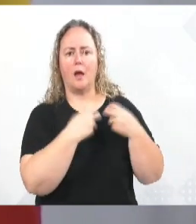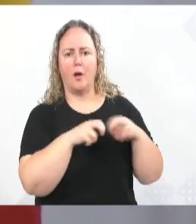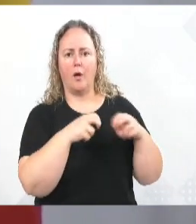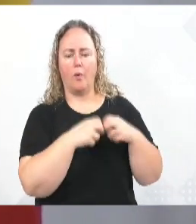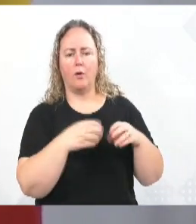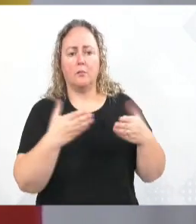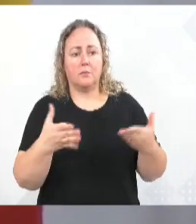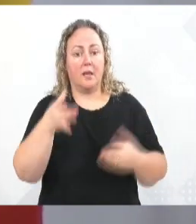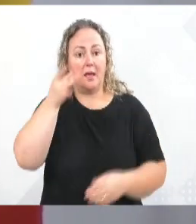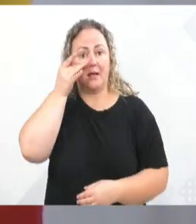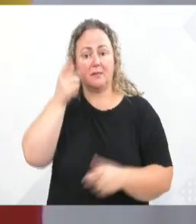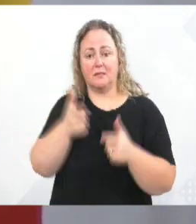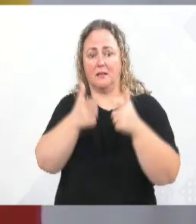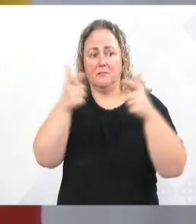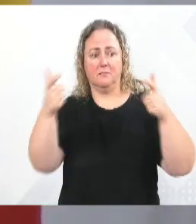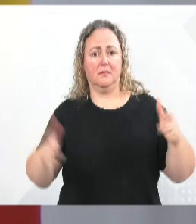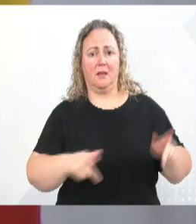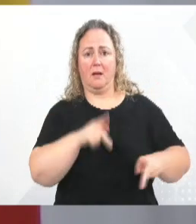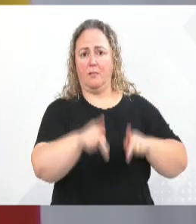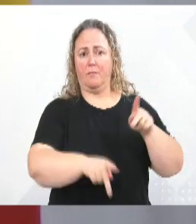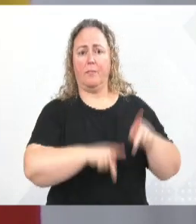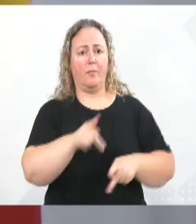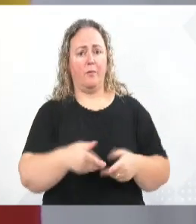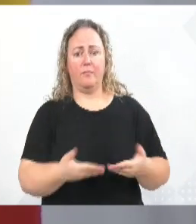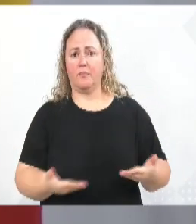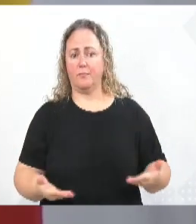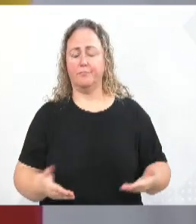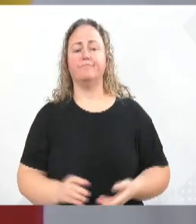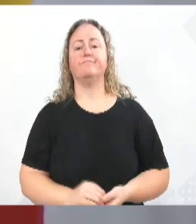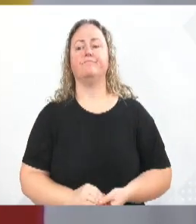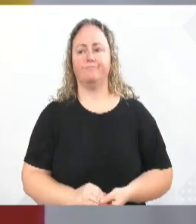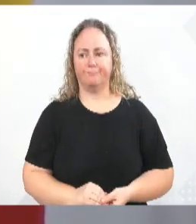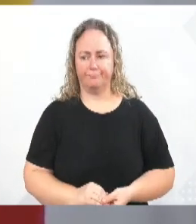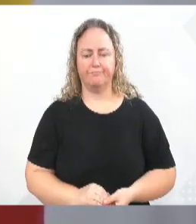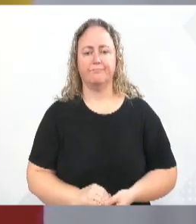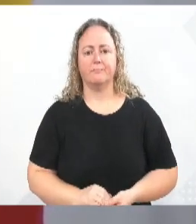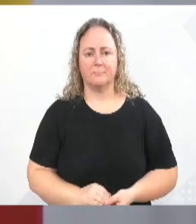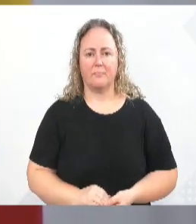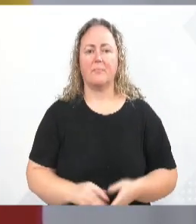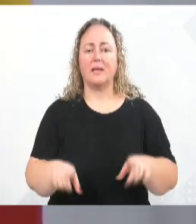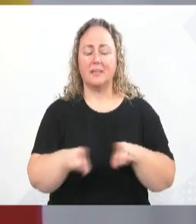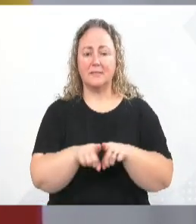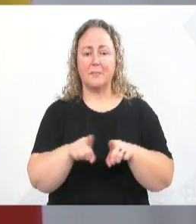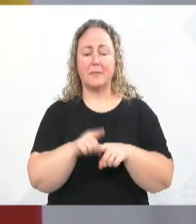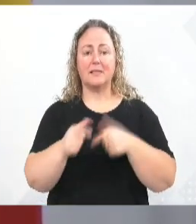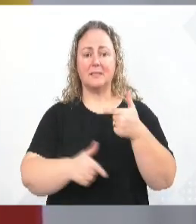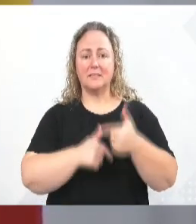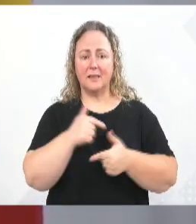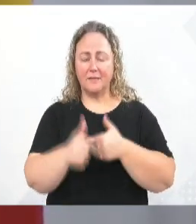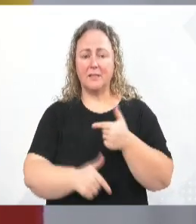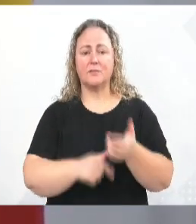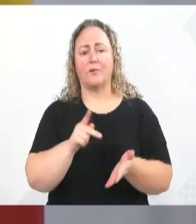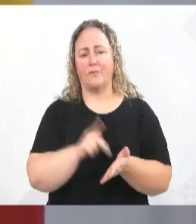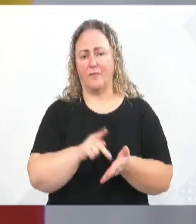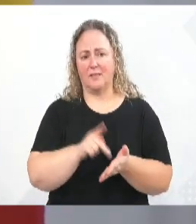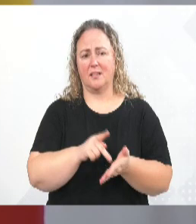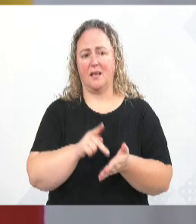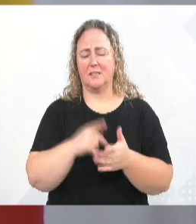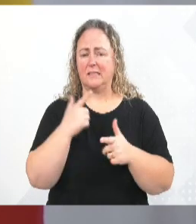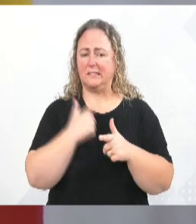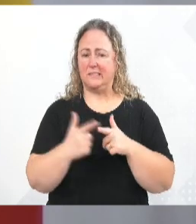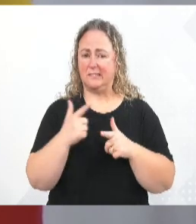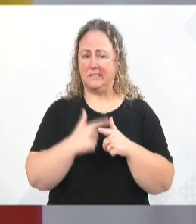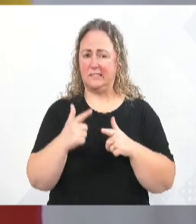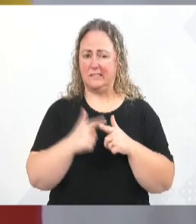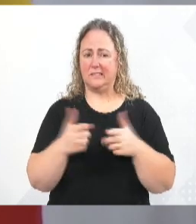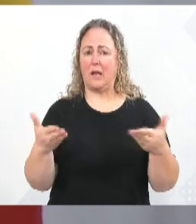da realidade de grande parte da população. E também considero este um dos serviços críticos da atual gestão, que